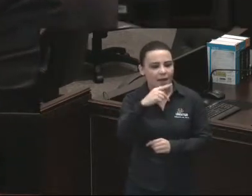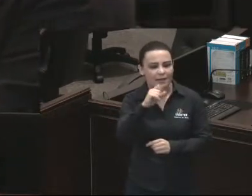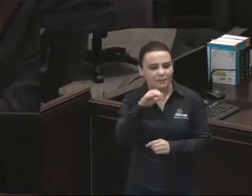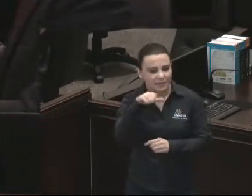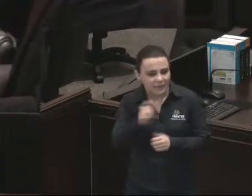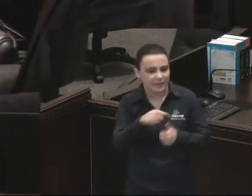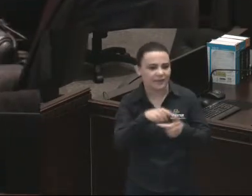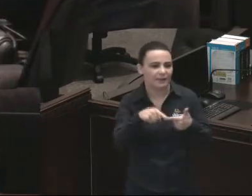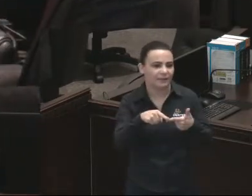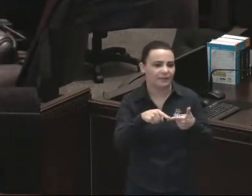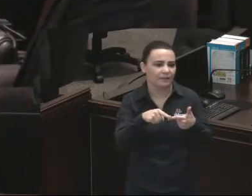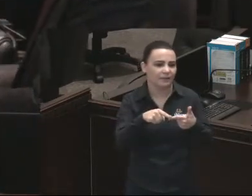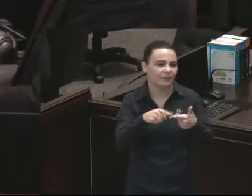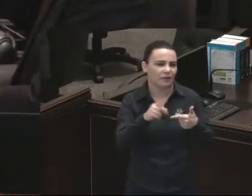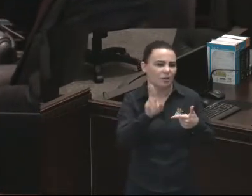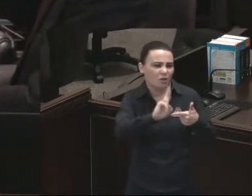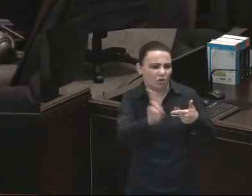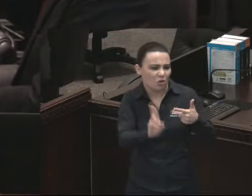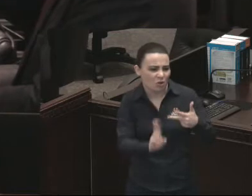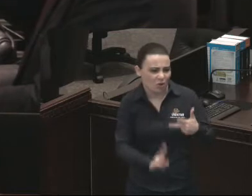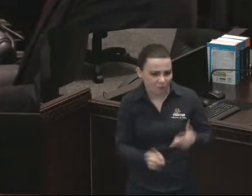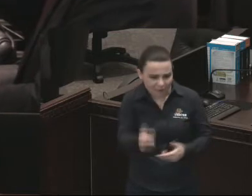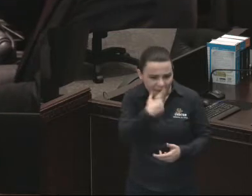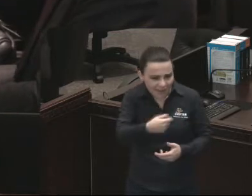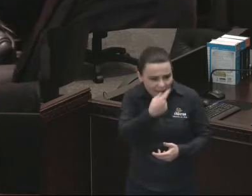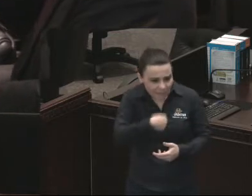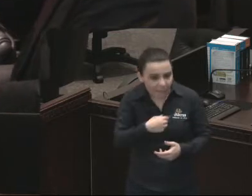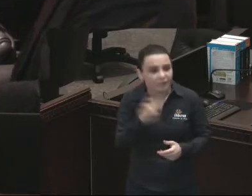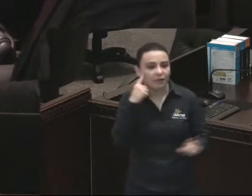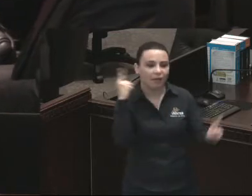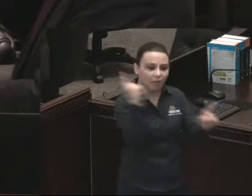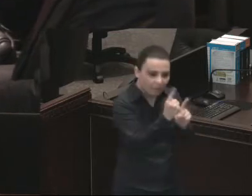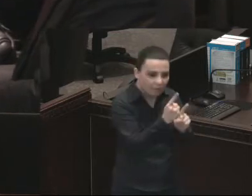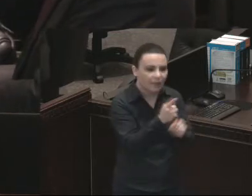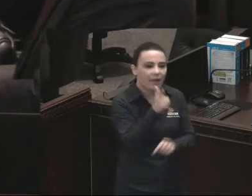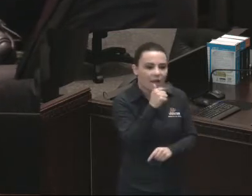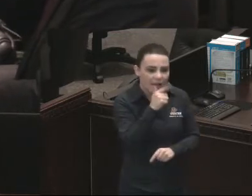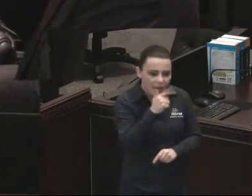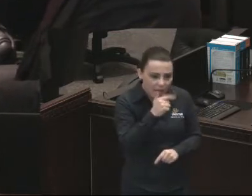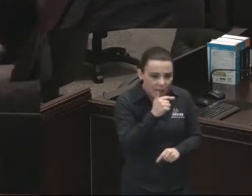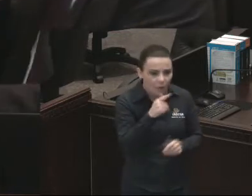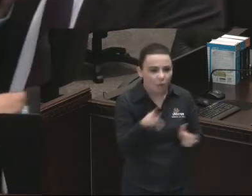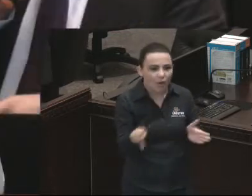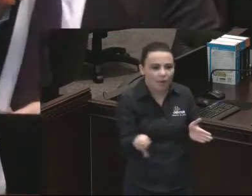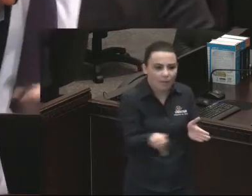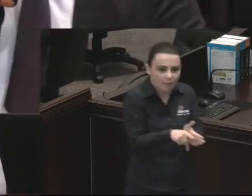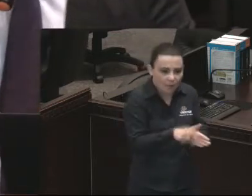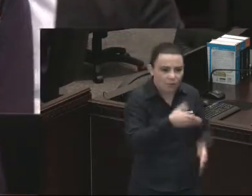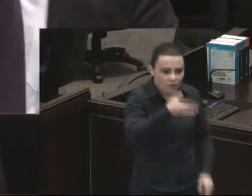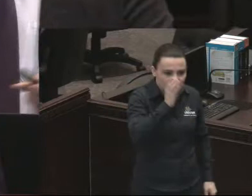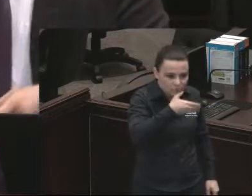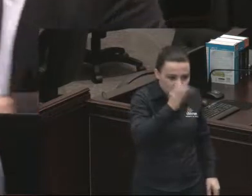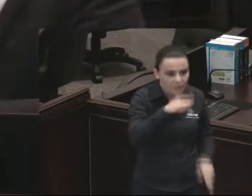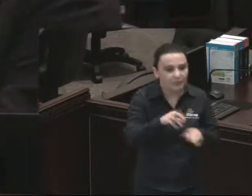aquático, inclusive na água de bebê, em efluentes hospitalares, em rios, no Rio Paraíba do